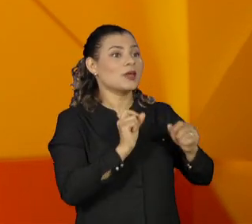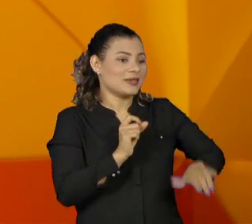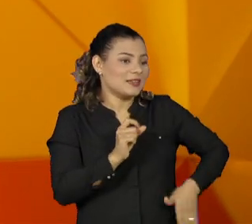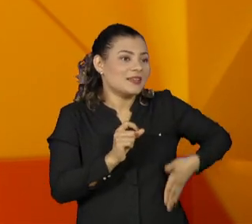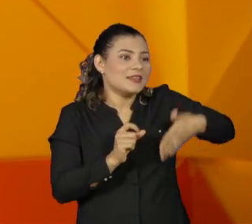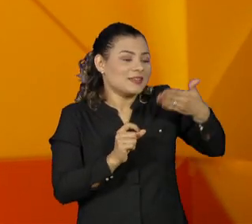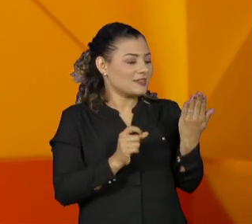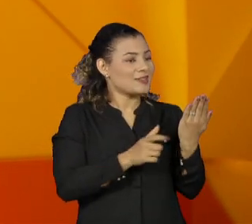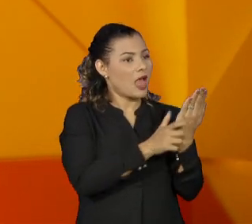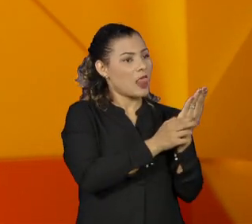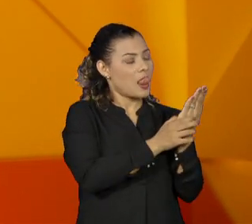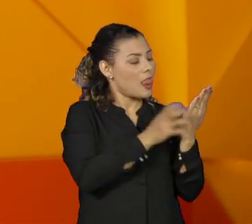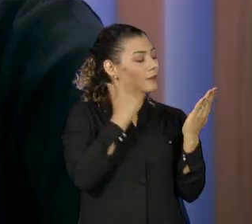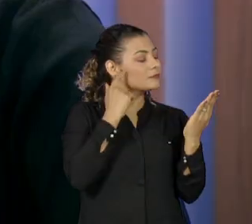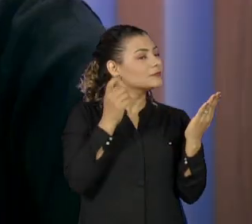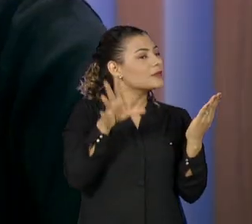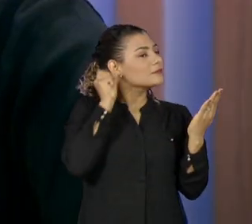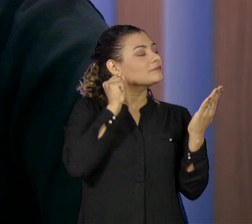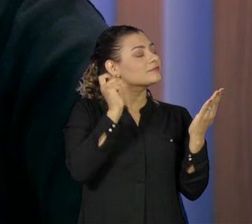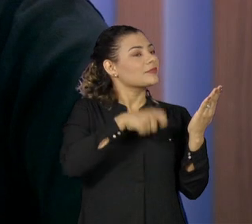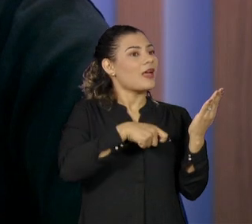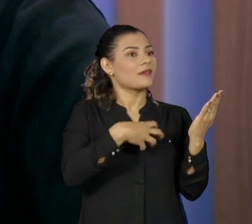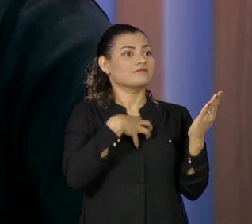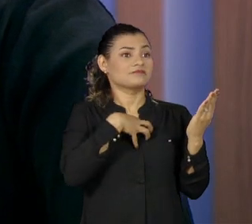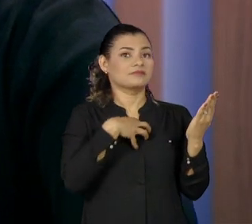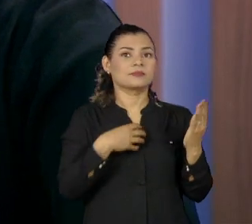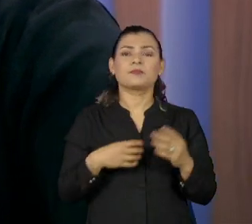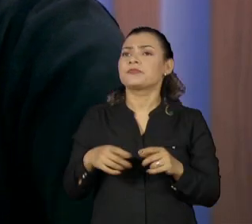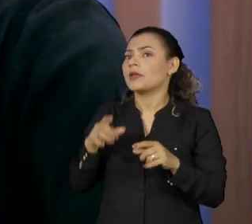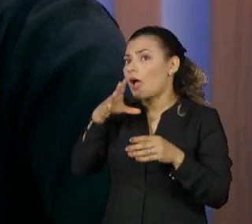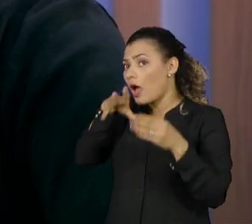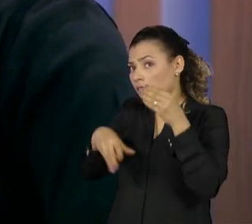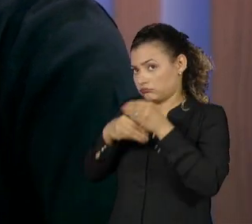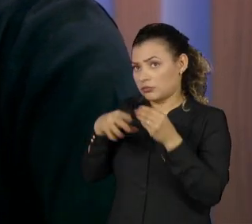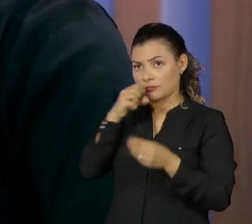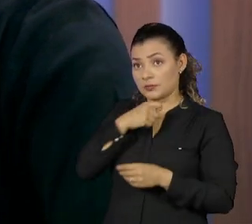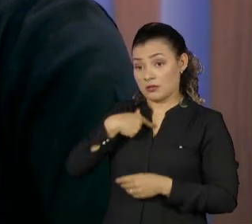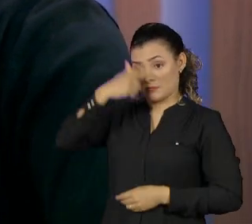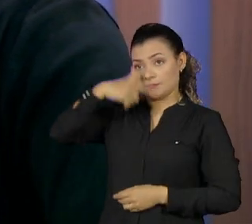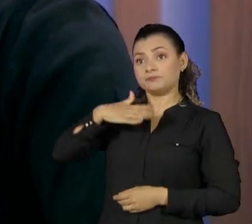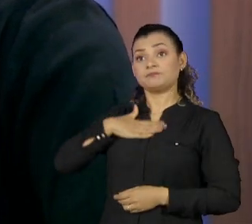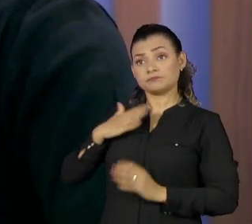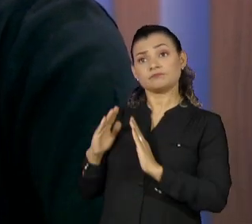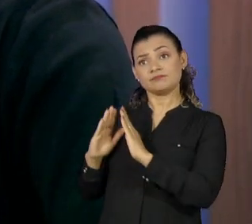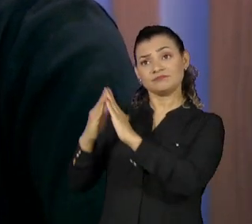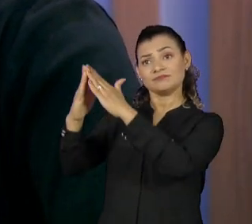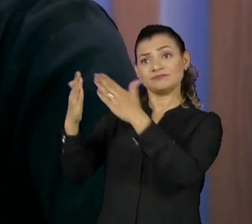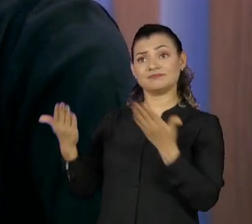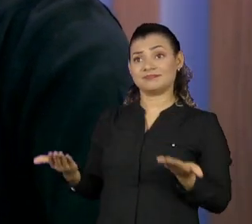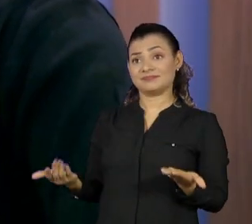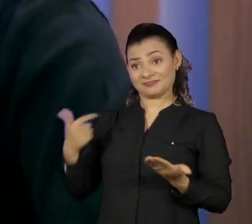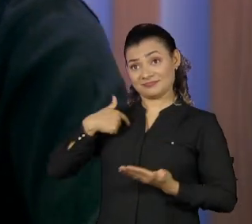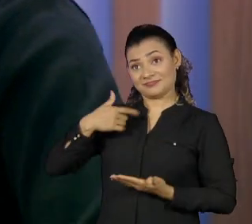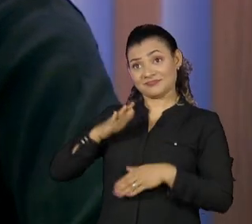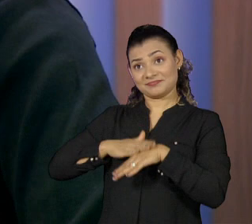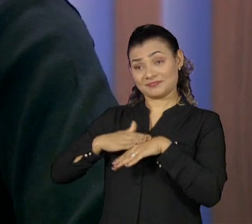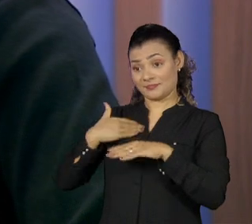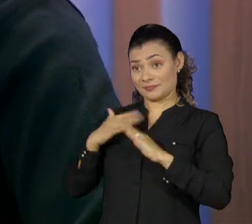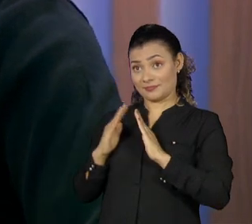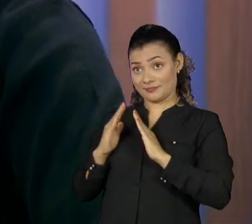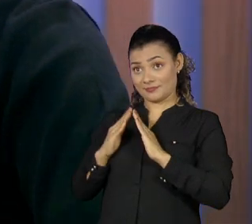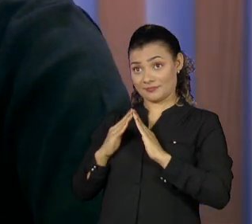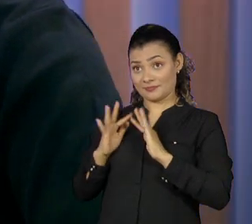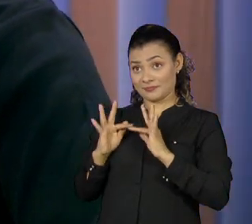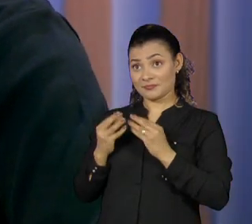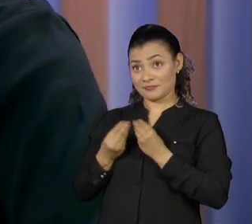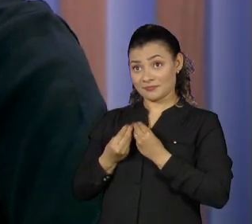Né? Só um parênteses. Eu venho de uma realidade de periferia. Né? Da minha casa